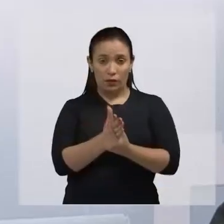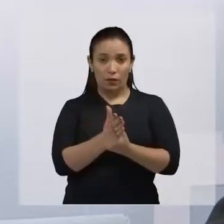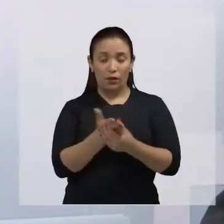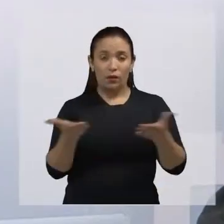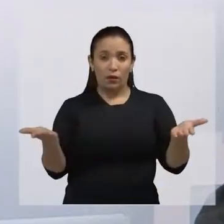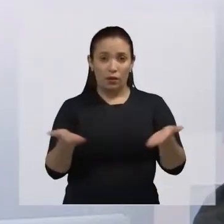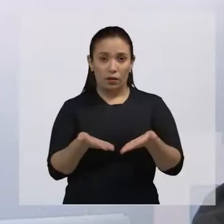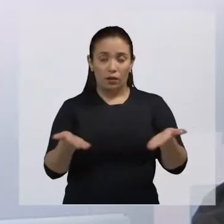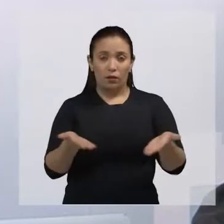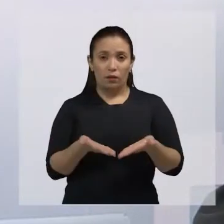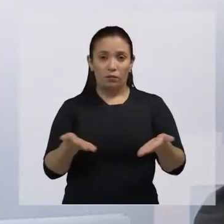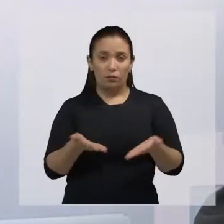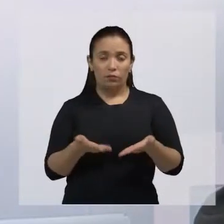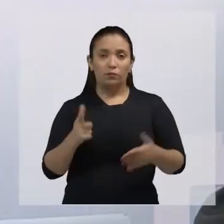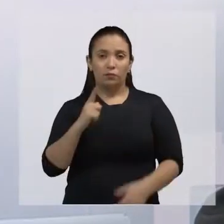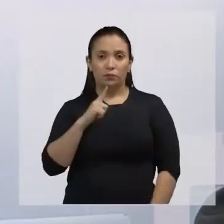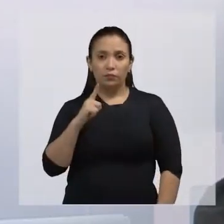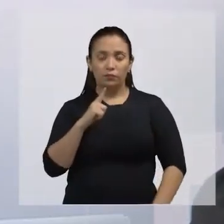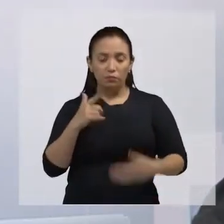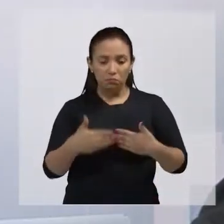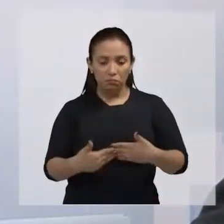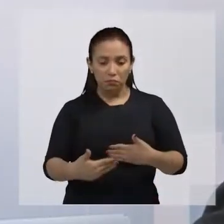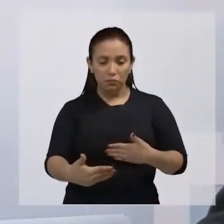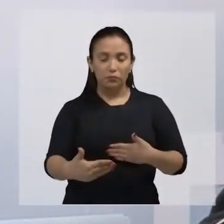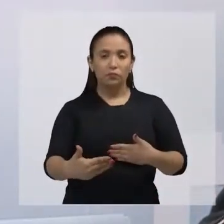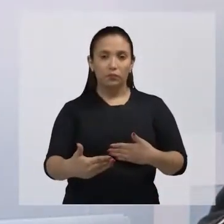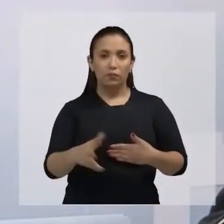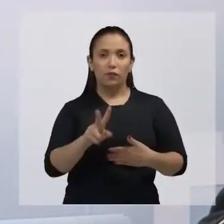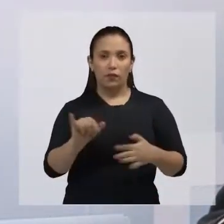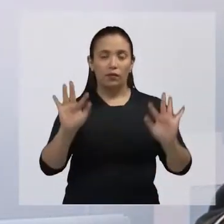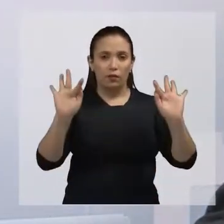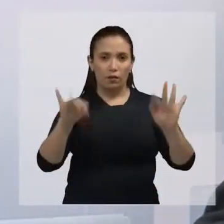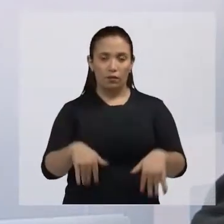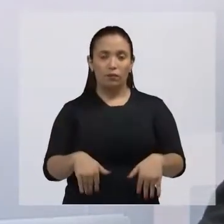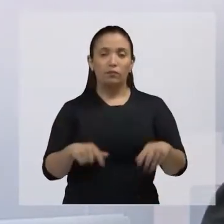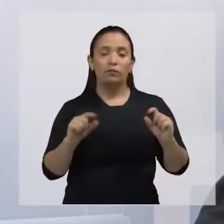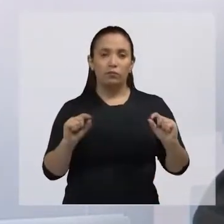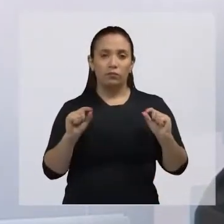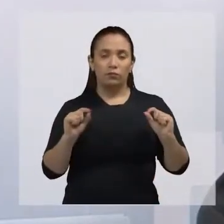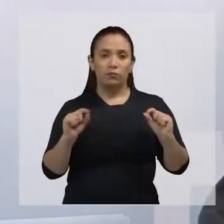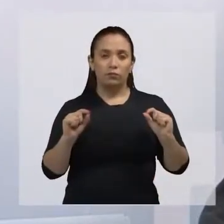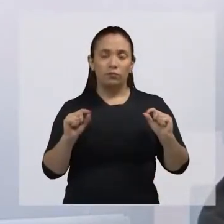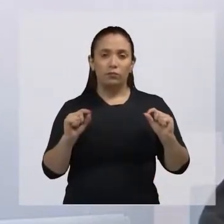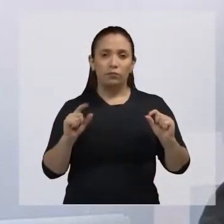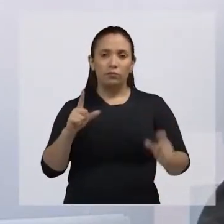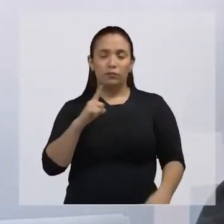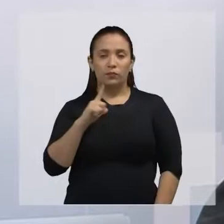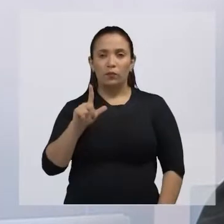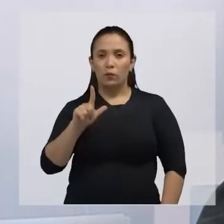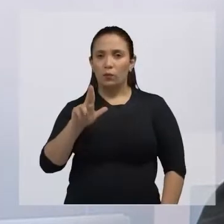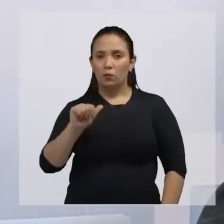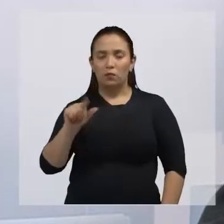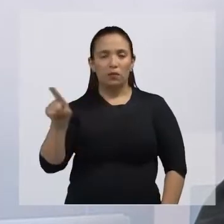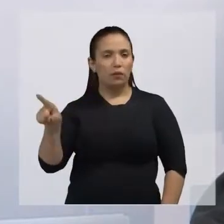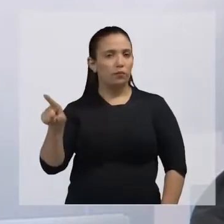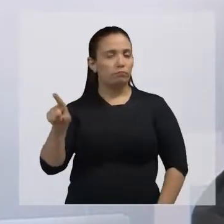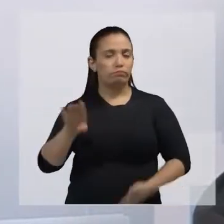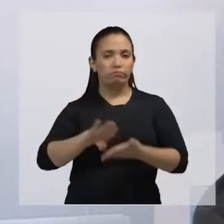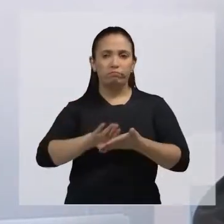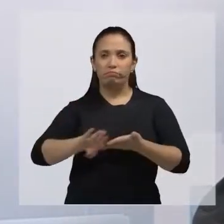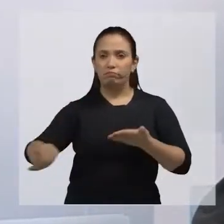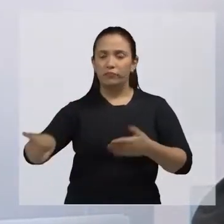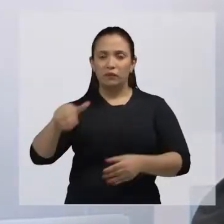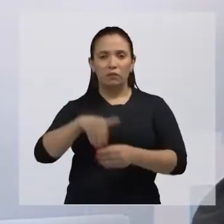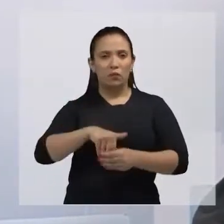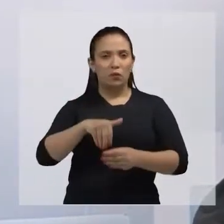agora está perto do desfecho, literalmente tira Luiz Inácio Lula da Silva do